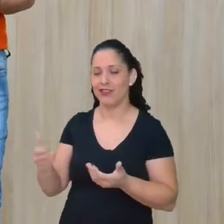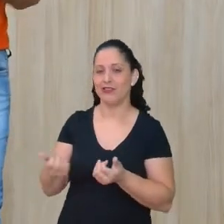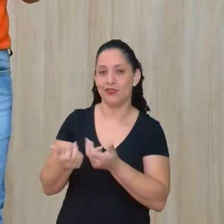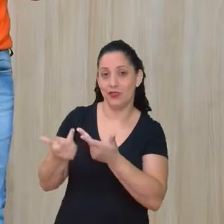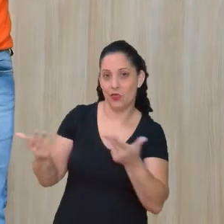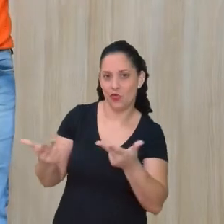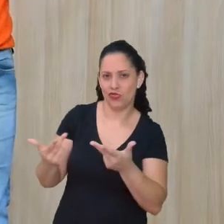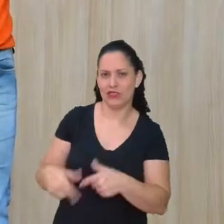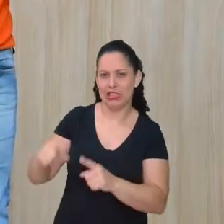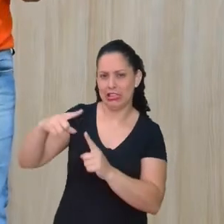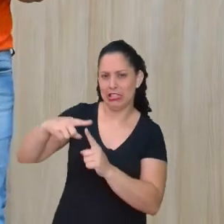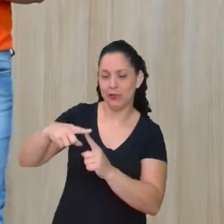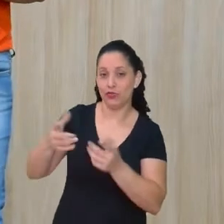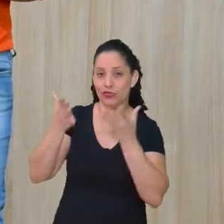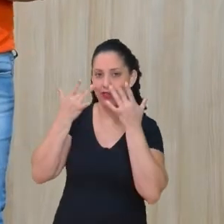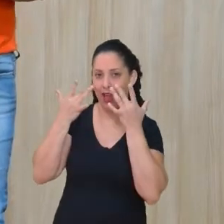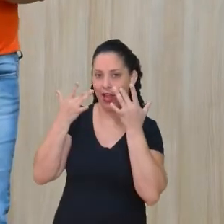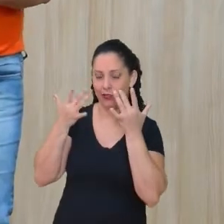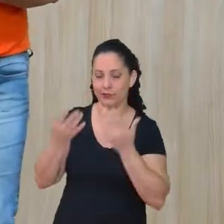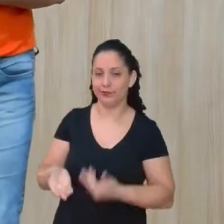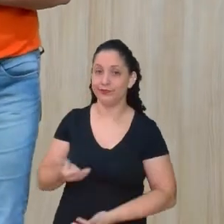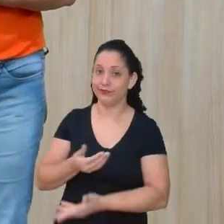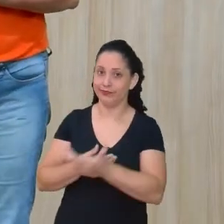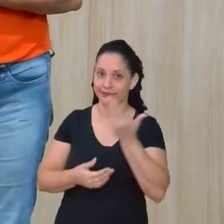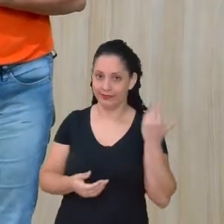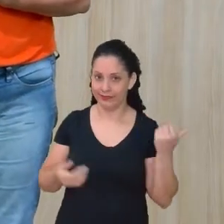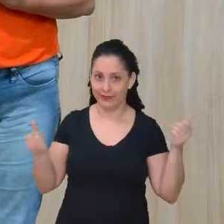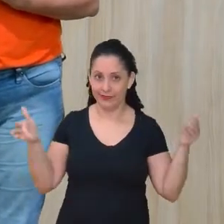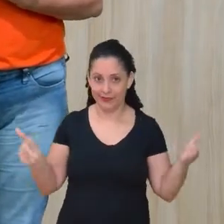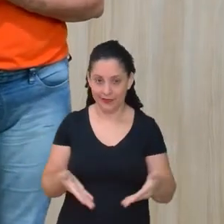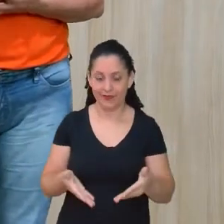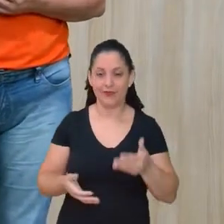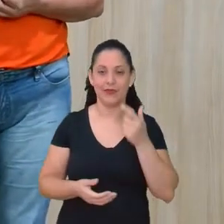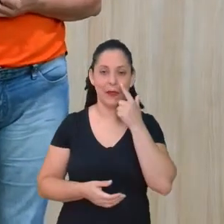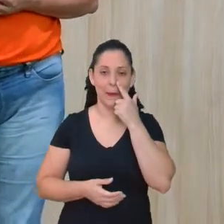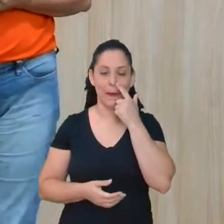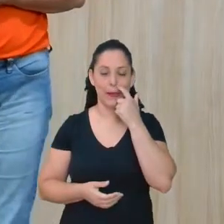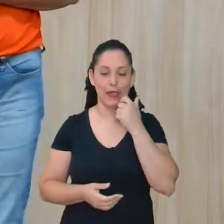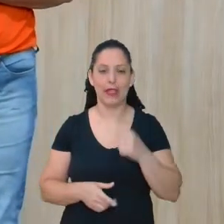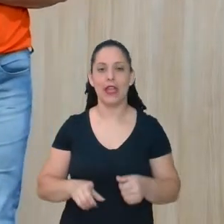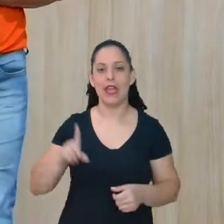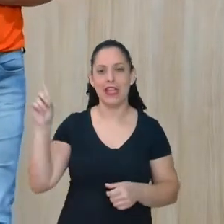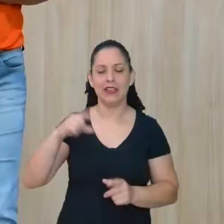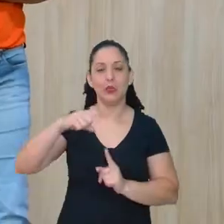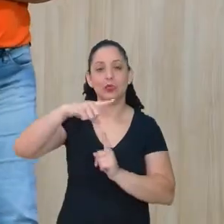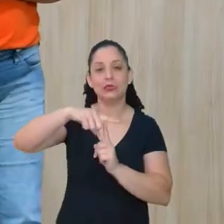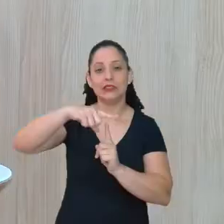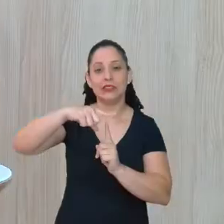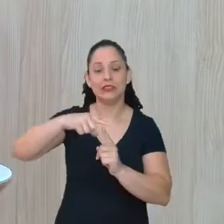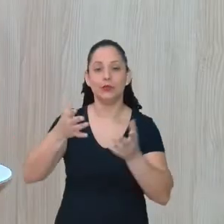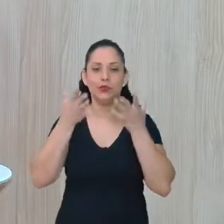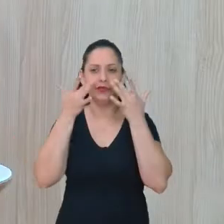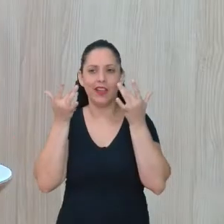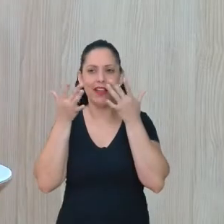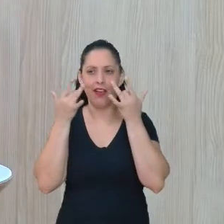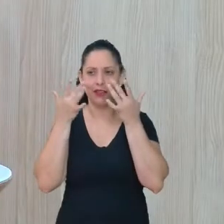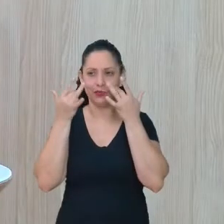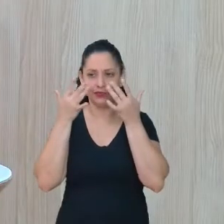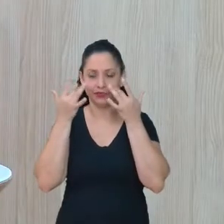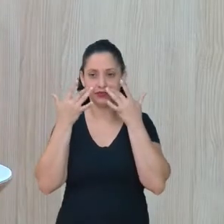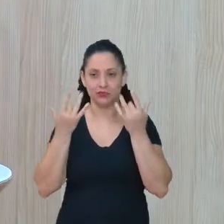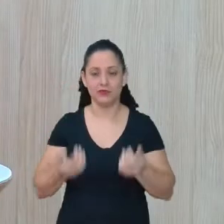estão na mesma época. Exato. Né, que são da nossa época. Ou seja, ele é uma vertente do teatro, assim como